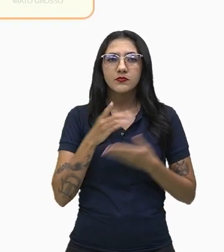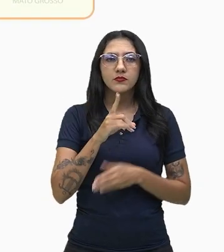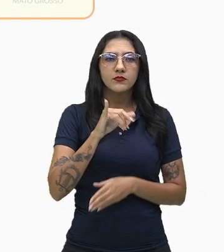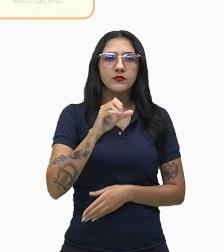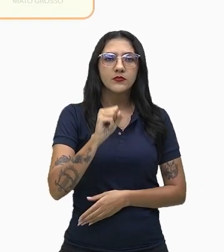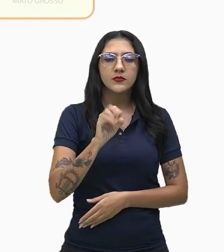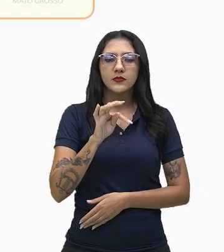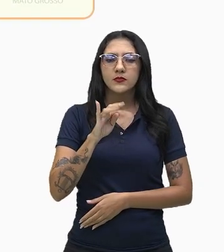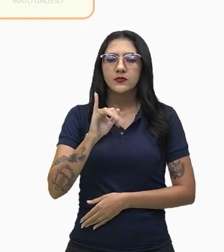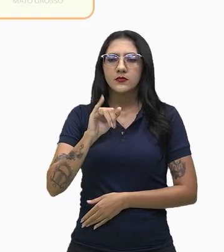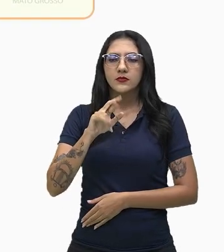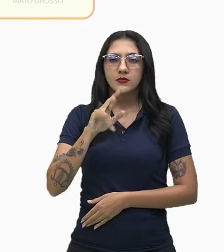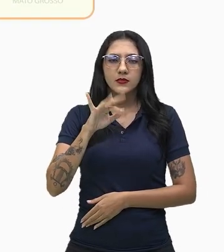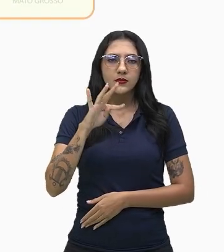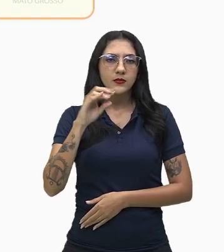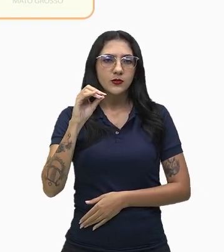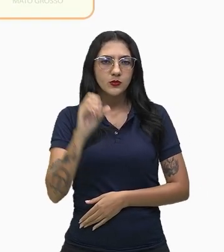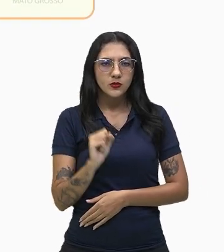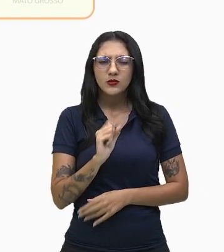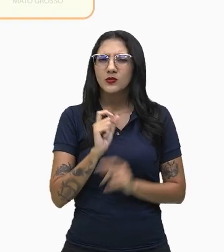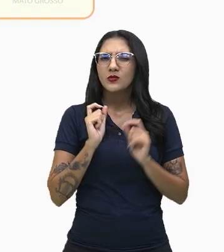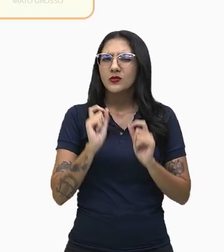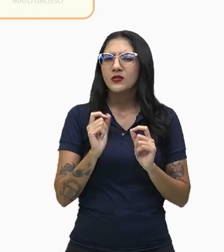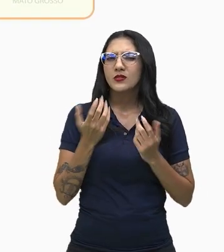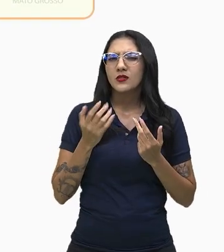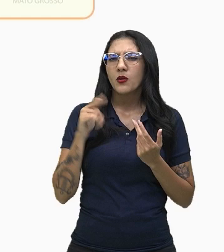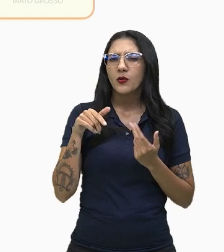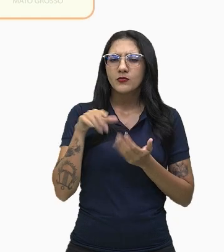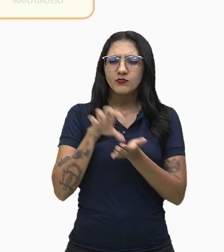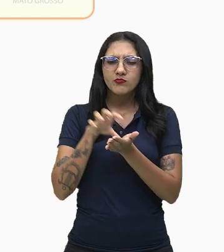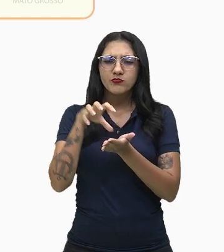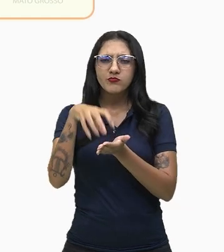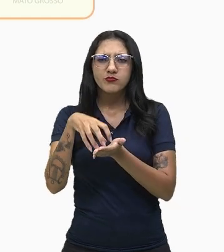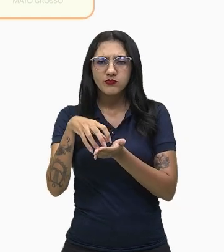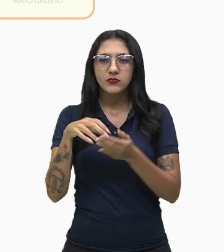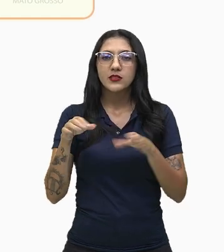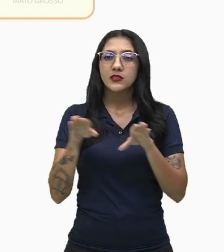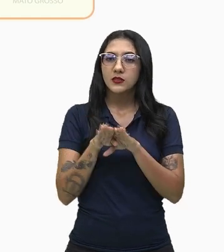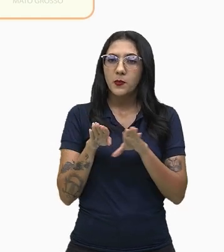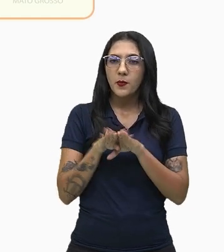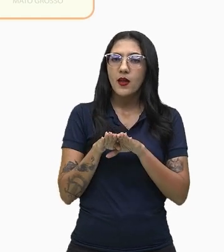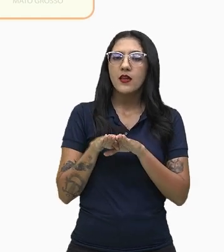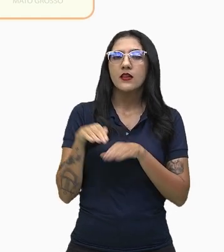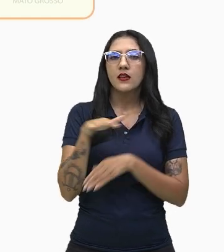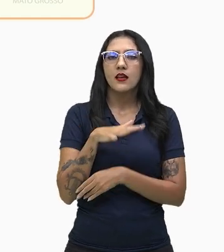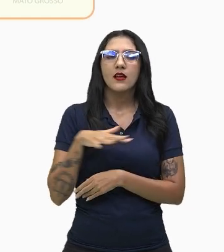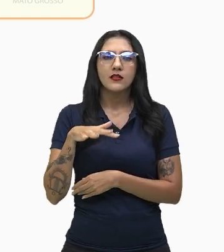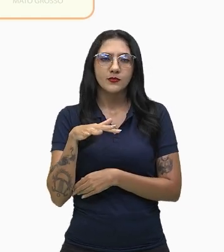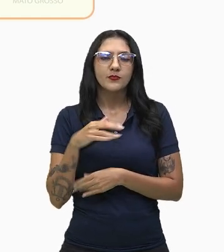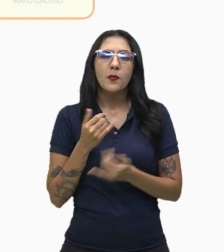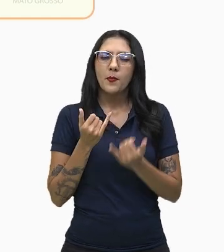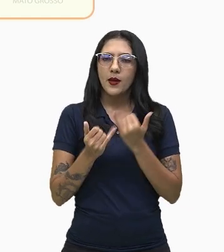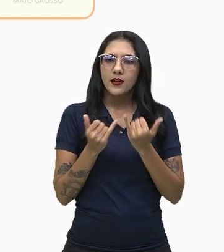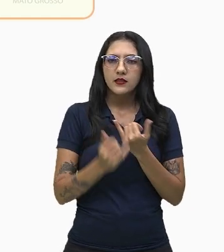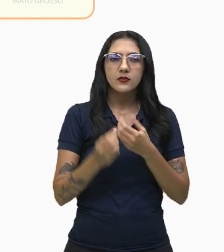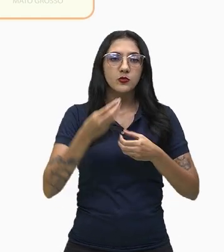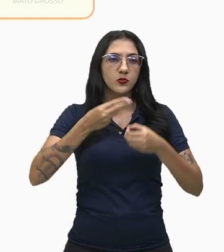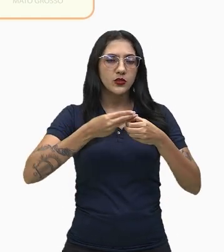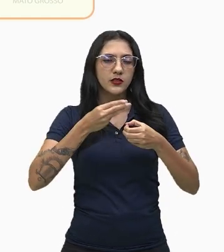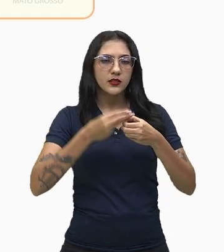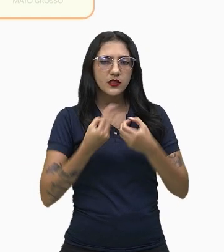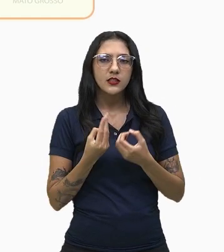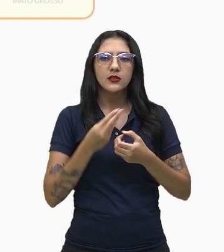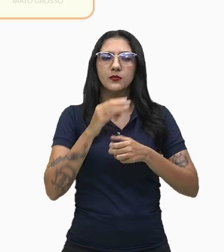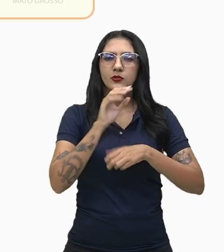gente. Então, o que são os distritos? São unidades também administrativas, né? Assim como os municípios, assim como